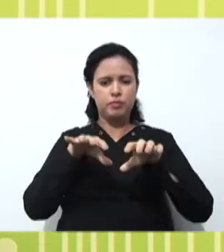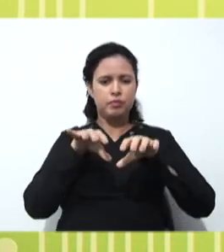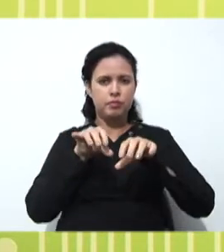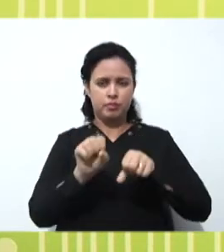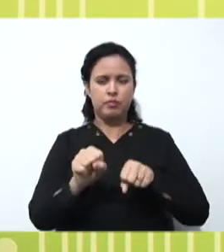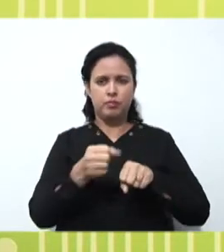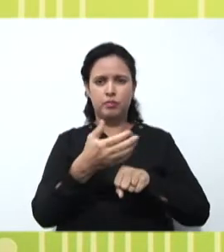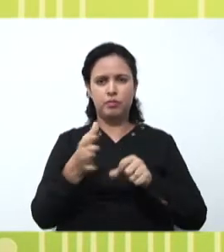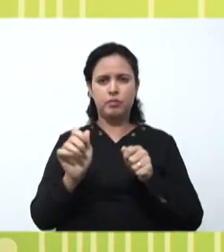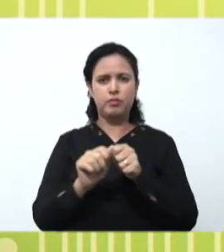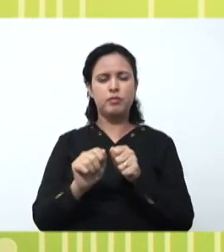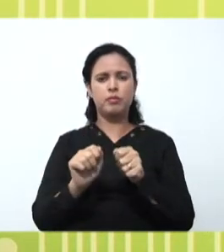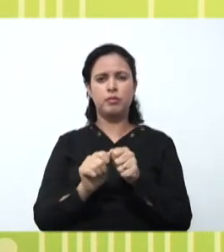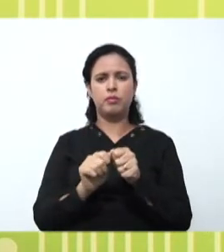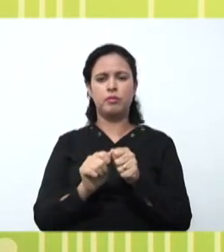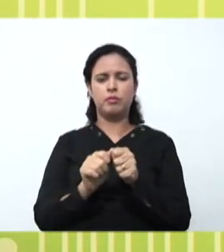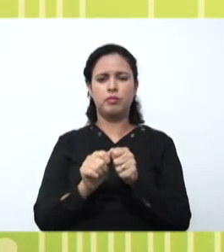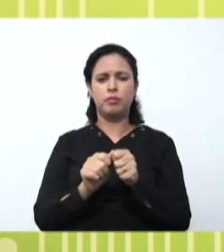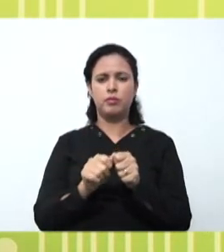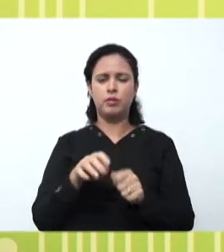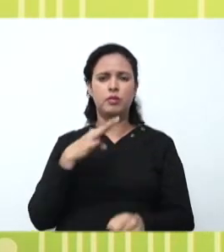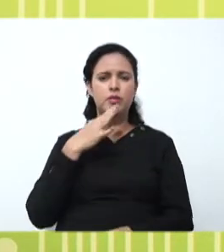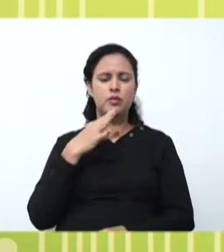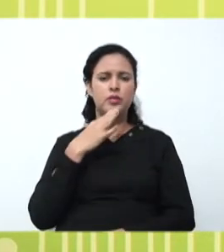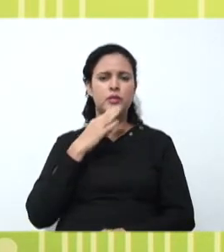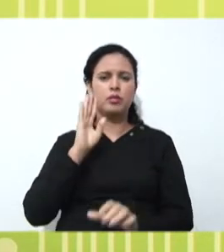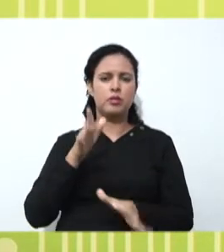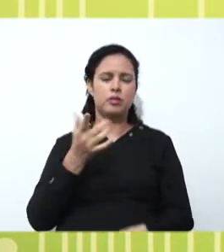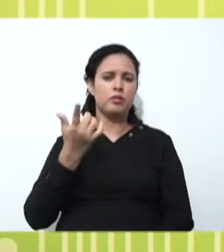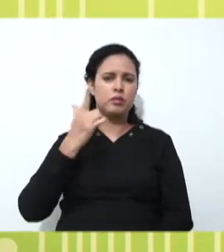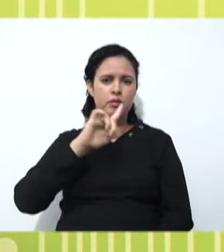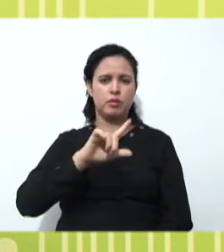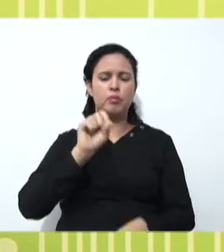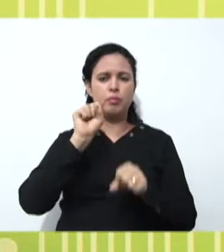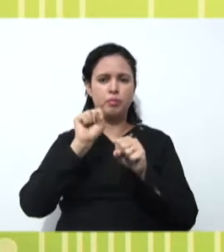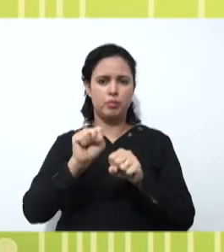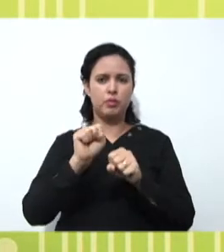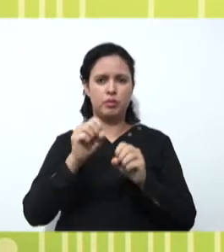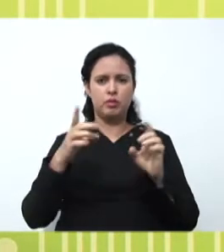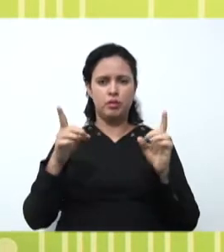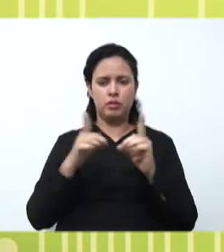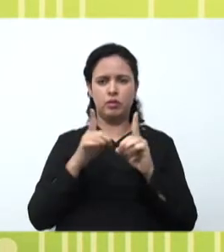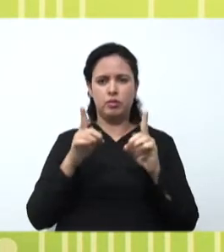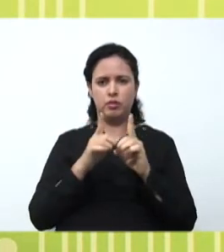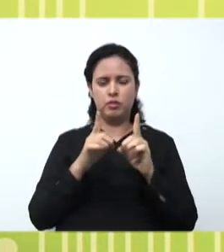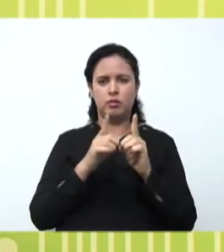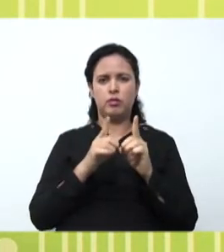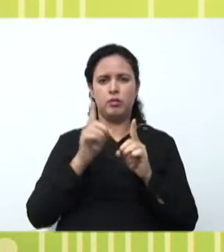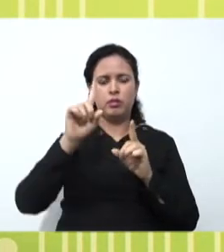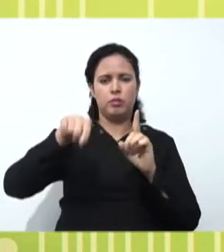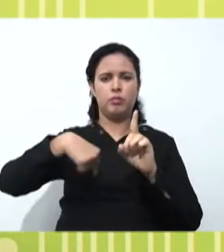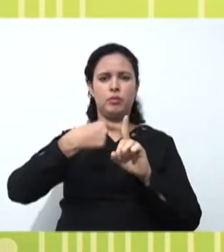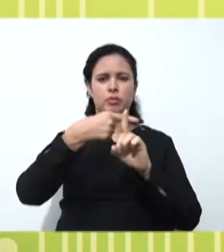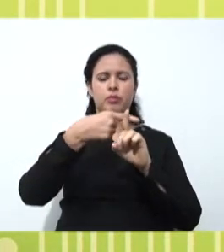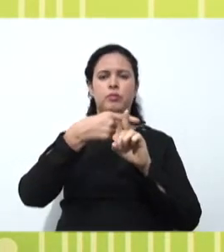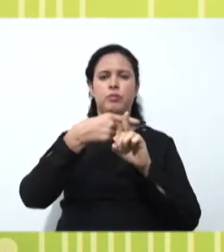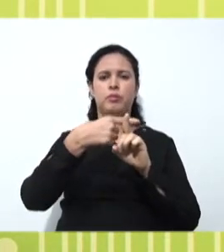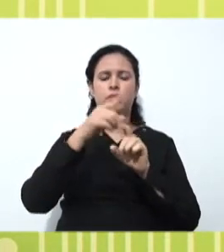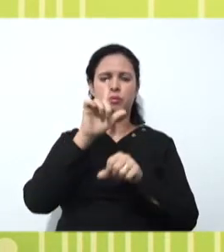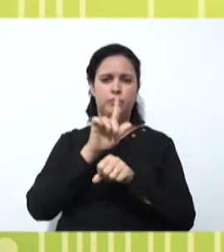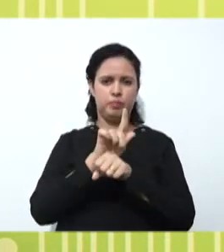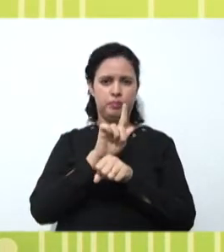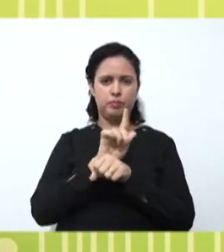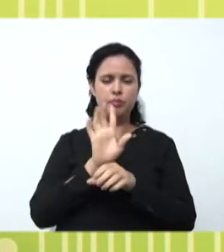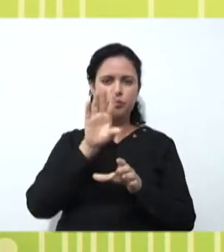estão fazendo, e com os conhecimentos que vocês têm, vocês podem dinamizar aí de forma positiva a gestão dentro